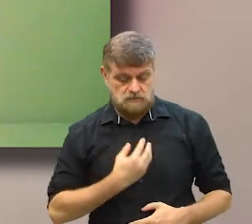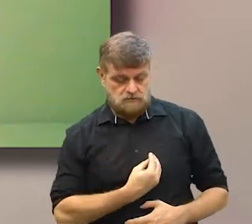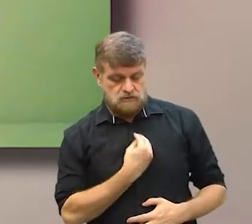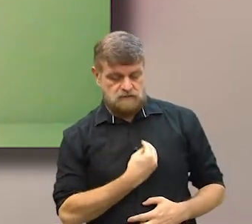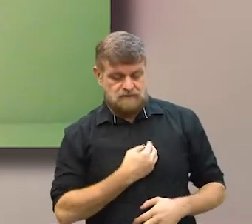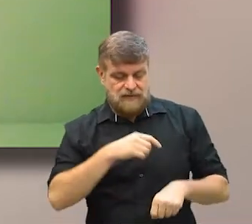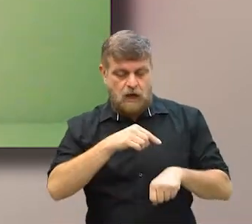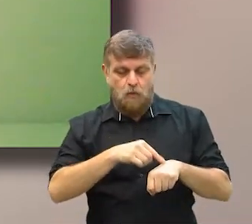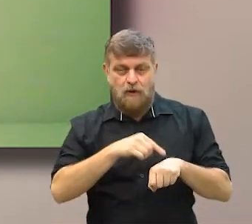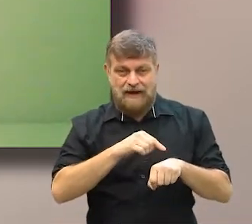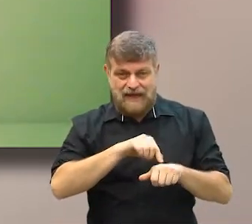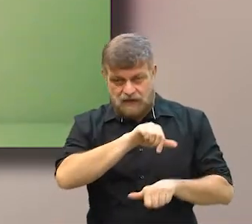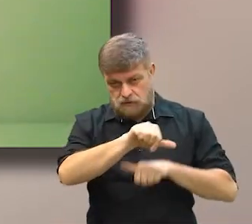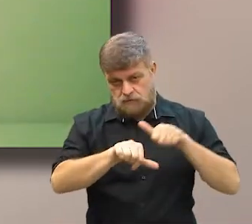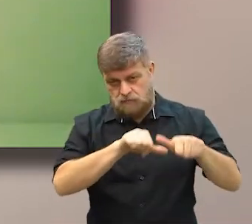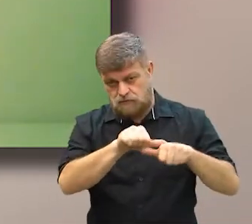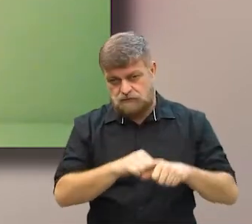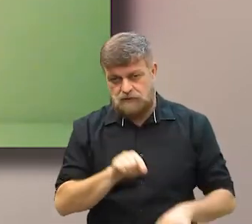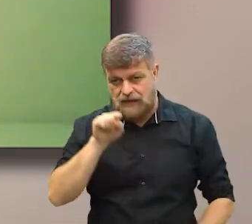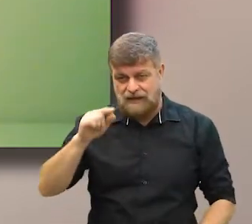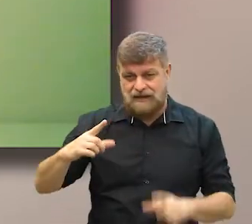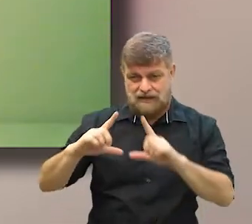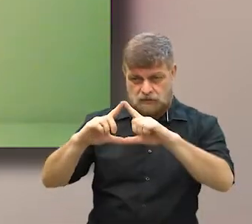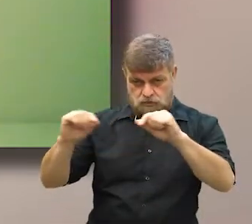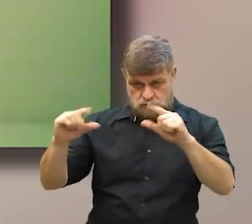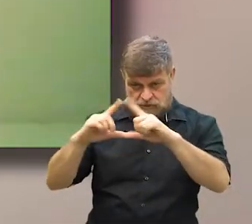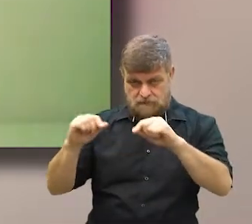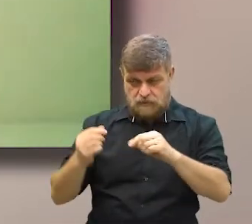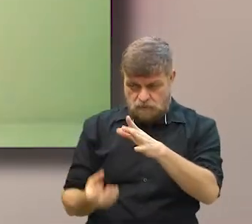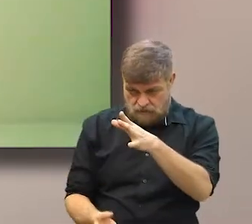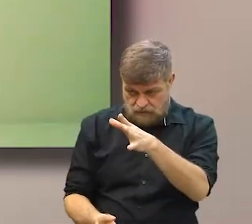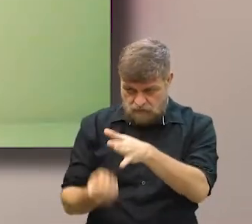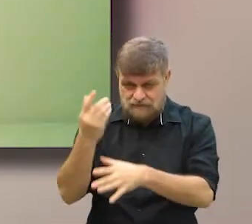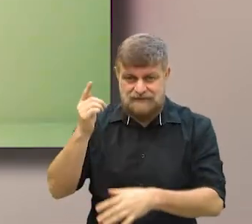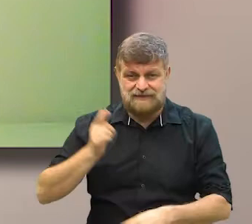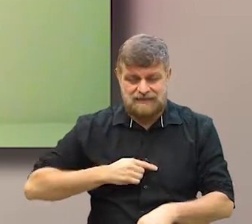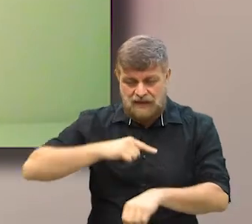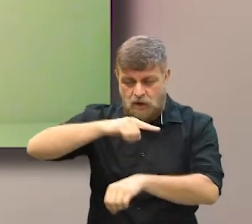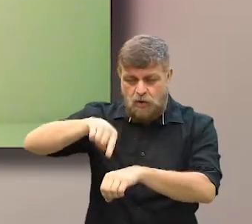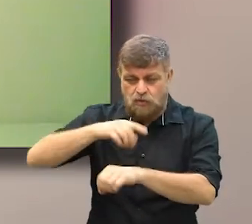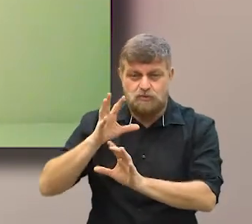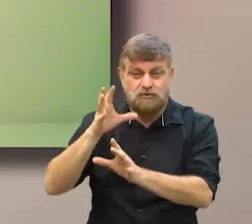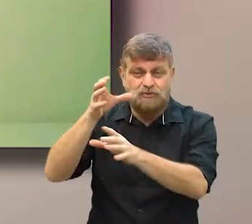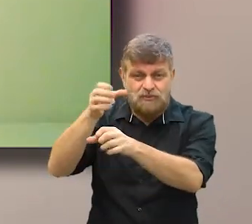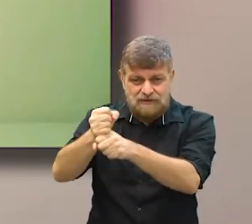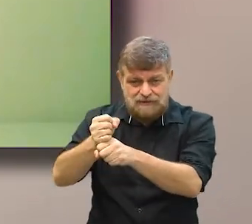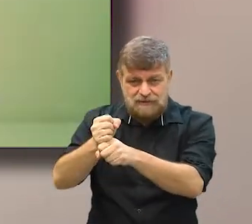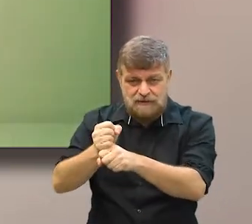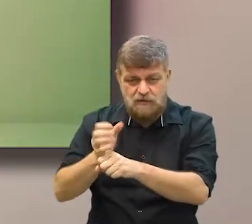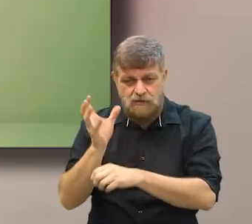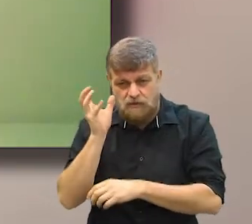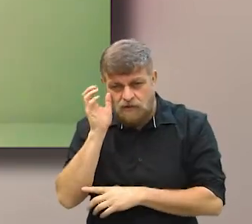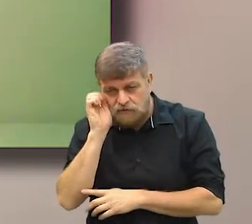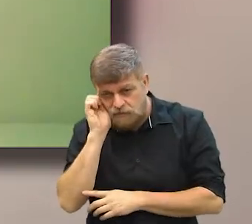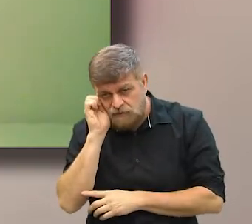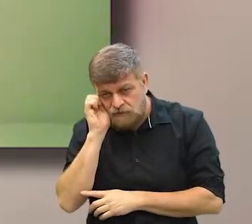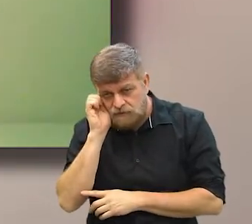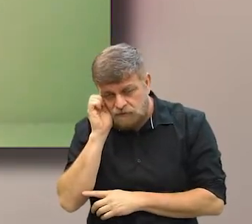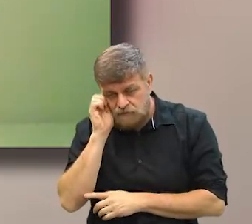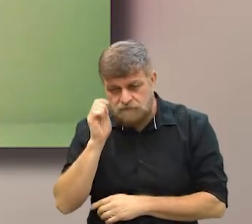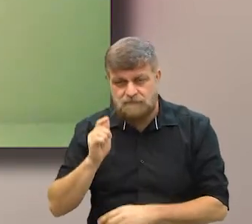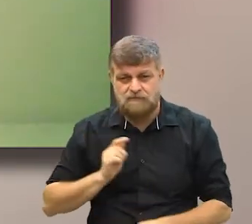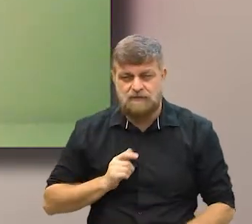no seu esquema de vida, nos seus horários. No Japão, onde isso é muito frequente, o tempo total